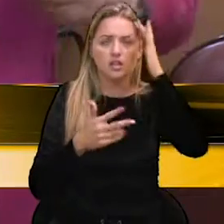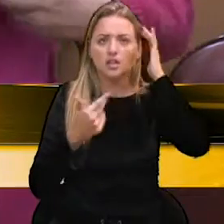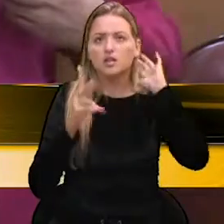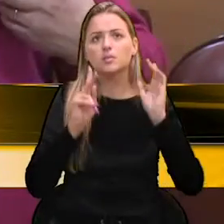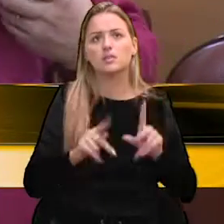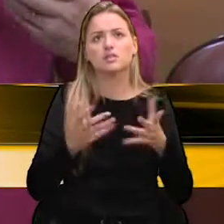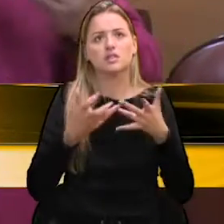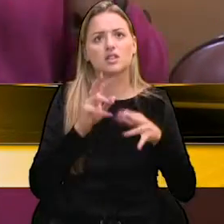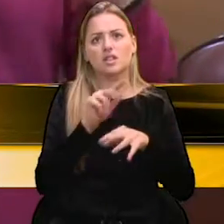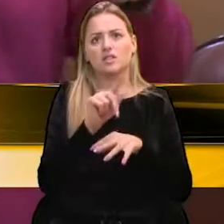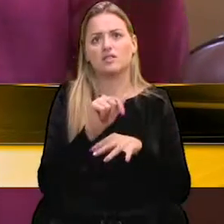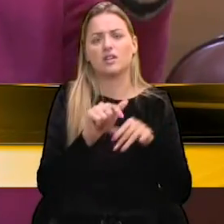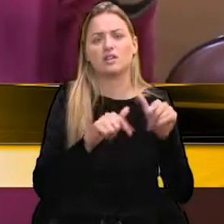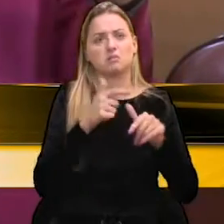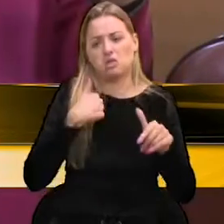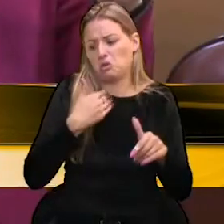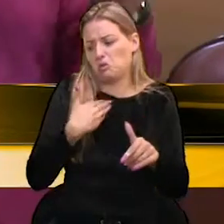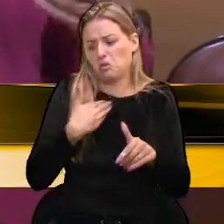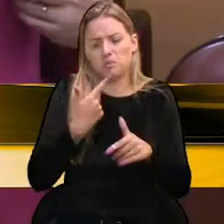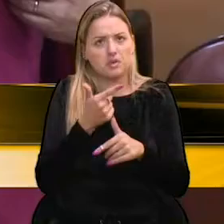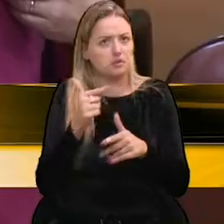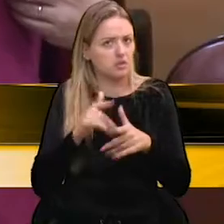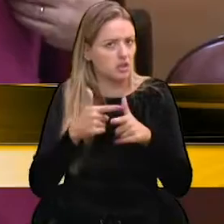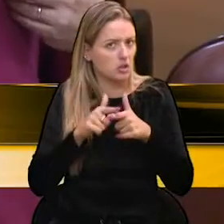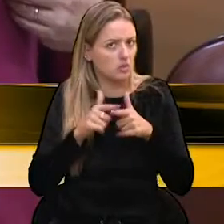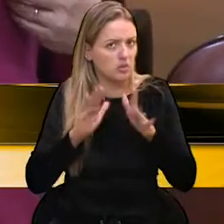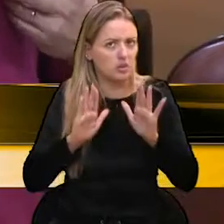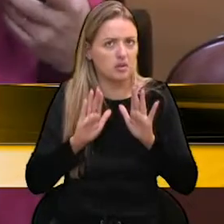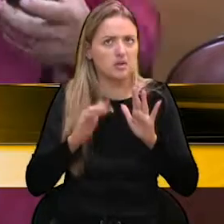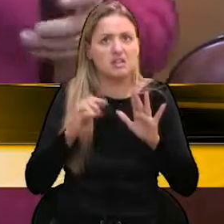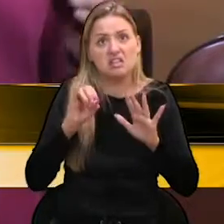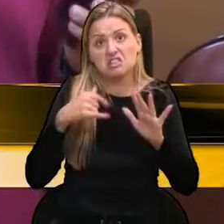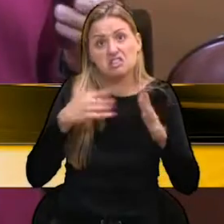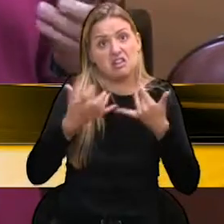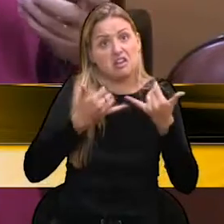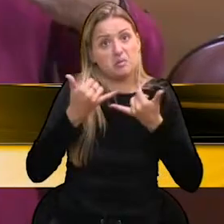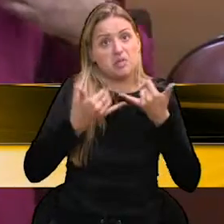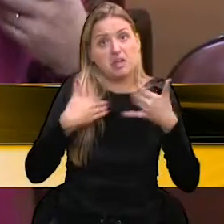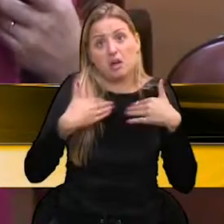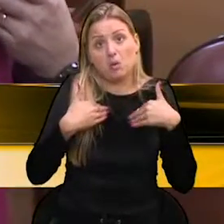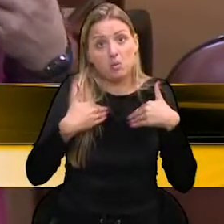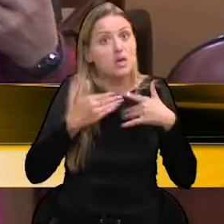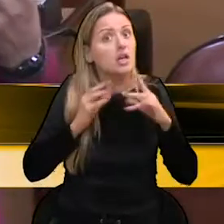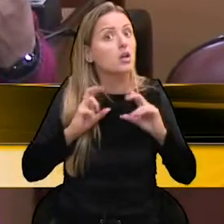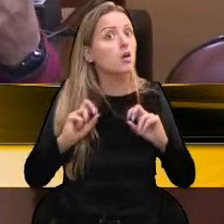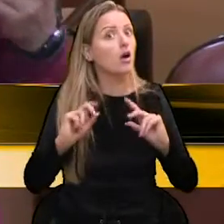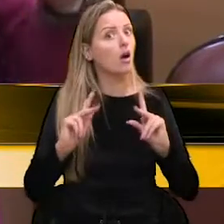emprego. Eu, comigo, não estou preocupado nenhum. Por então de brincadeira, para mim não tem problema